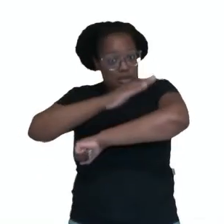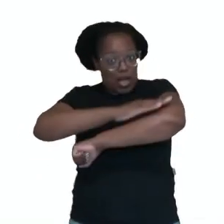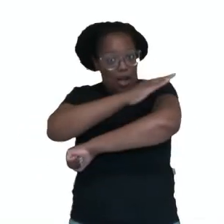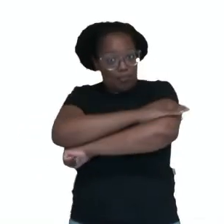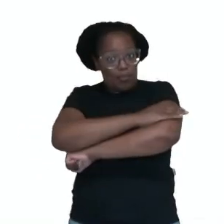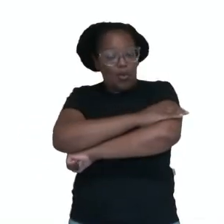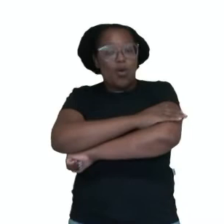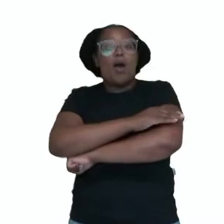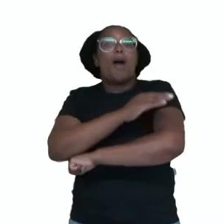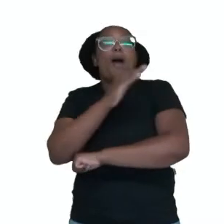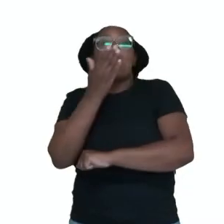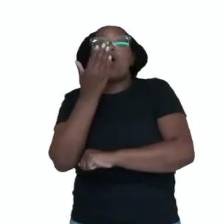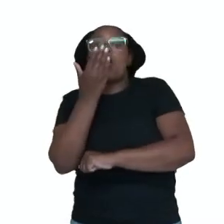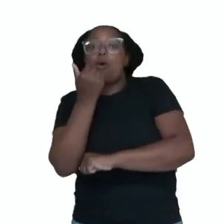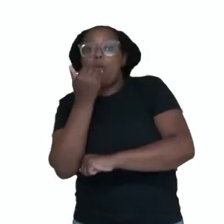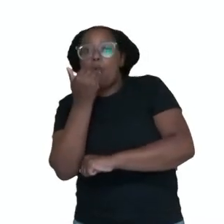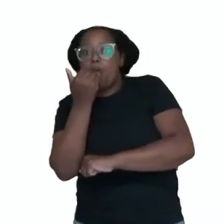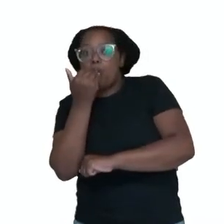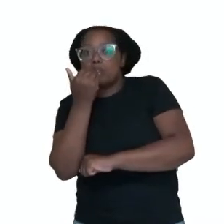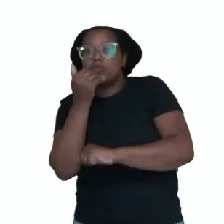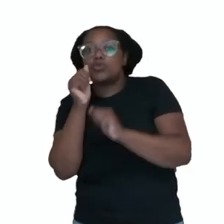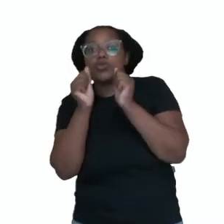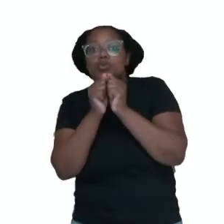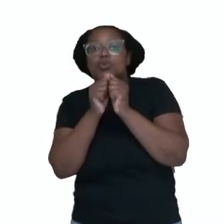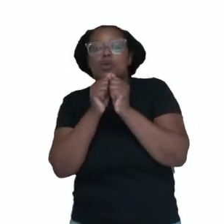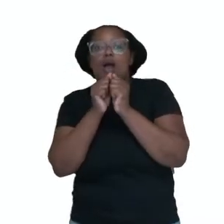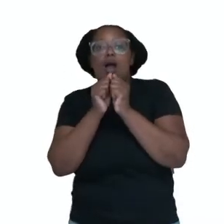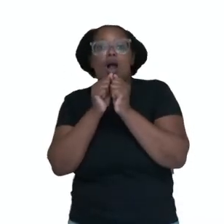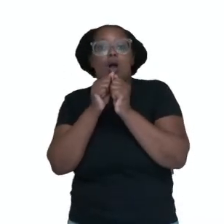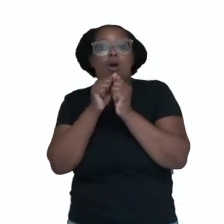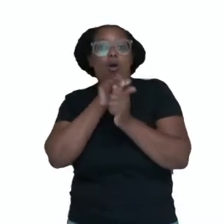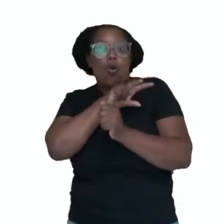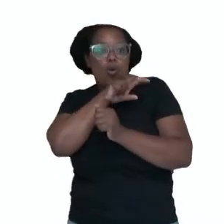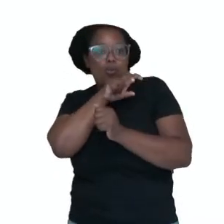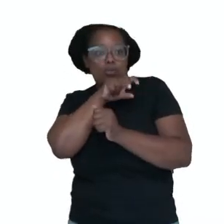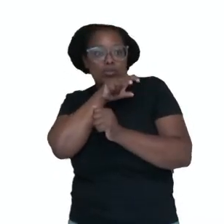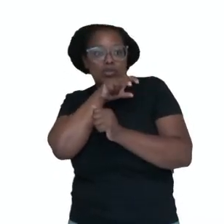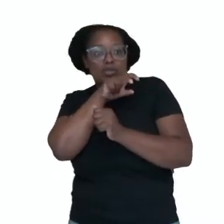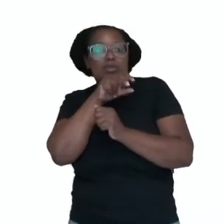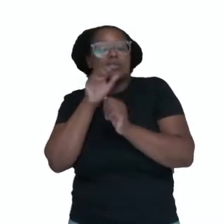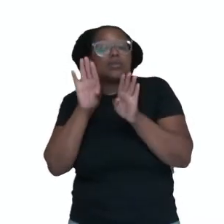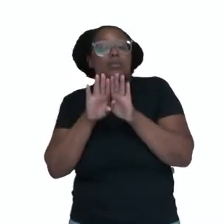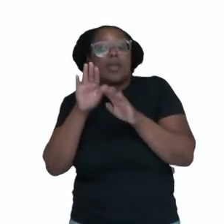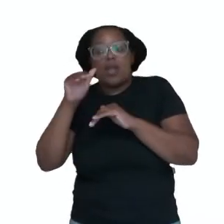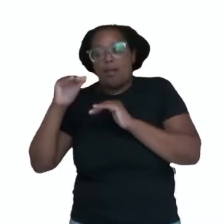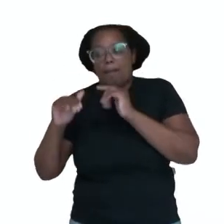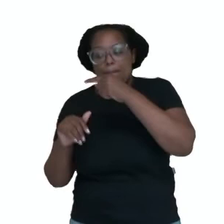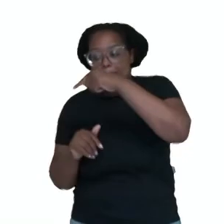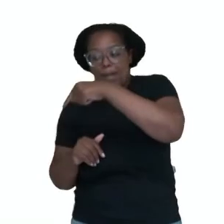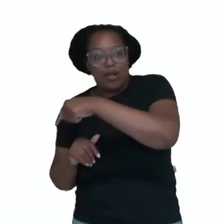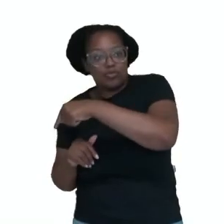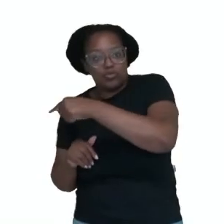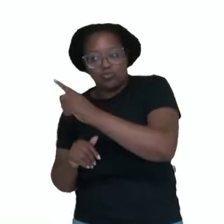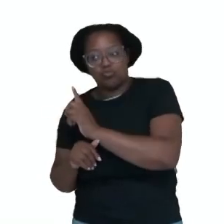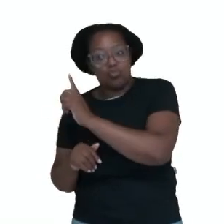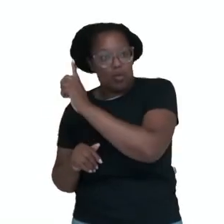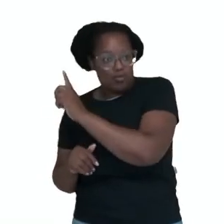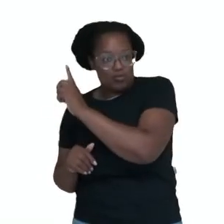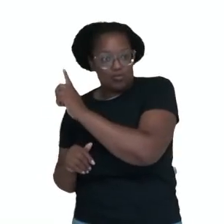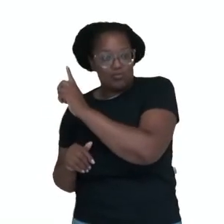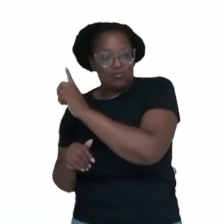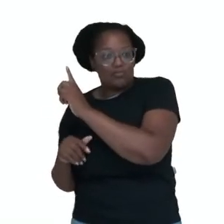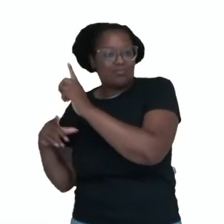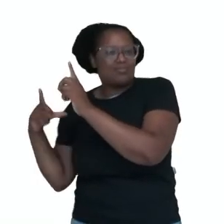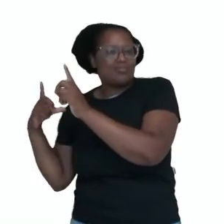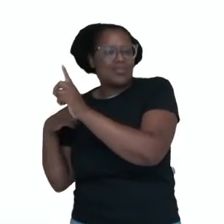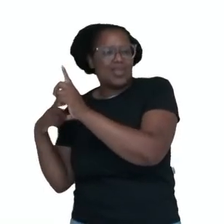alimento para a cobra, consumidor terciário. Mas olha lá embaixo, um cogumelo, ou seja, é